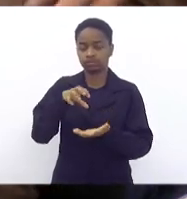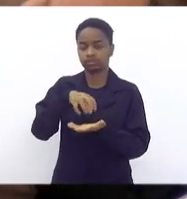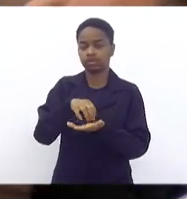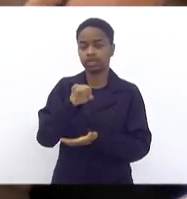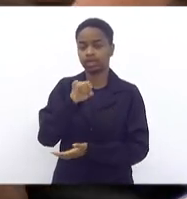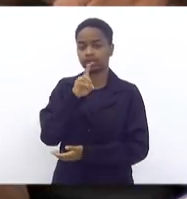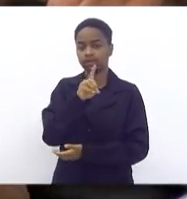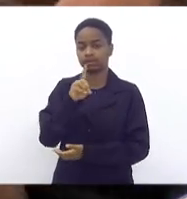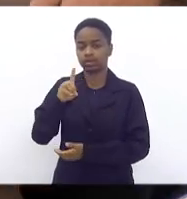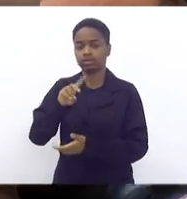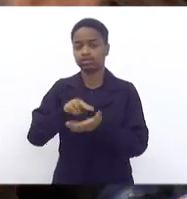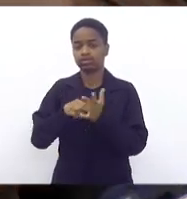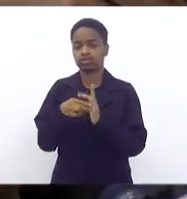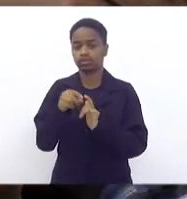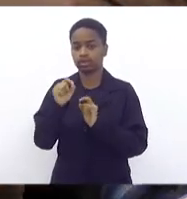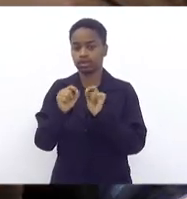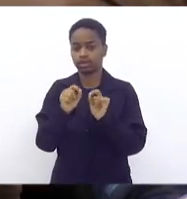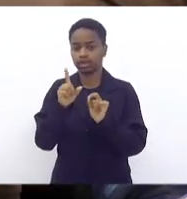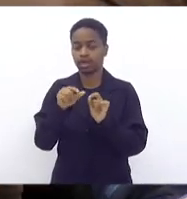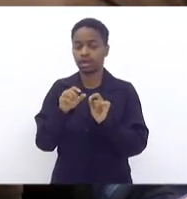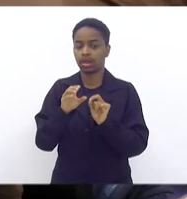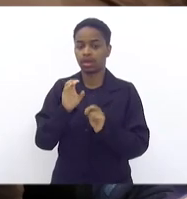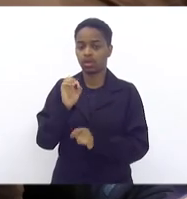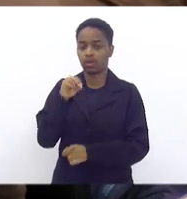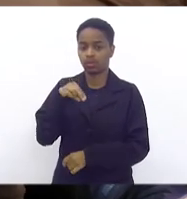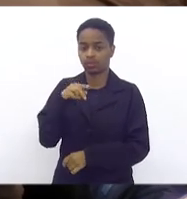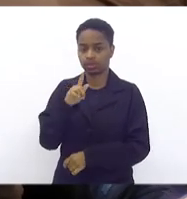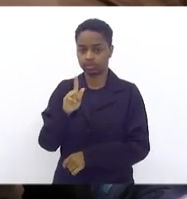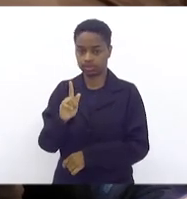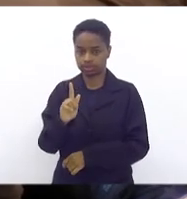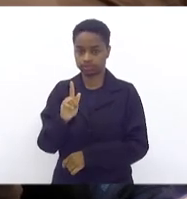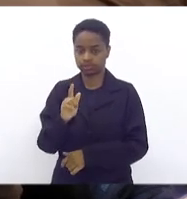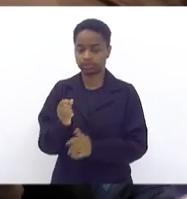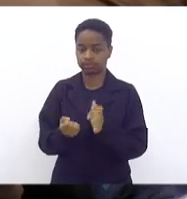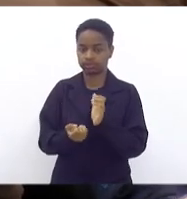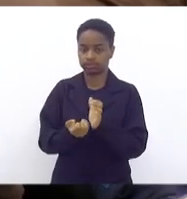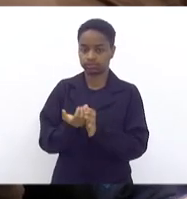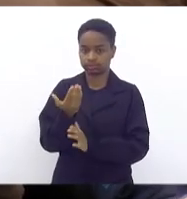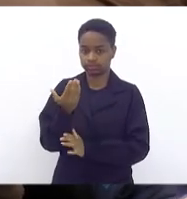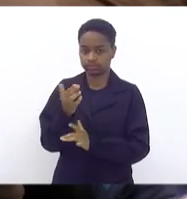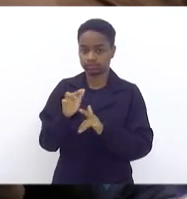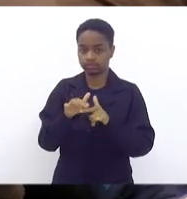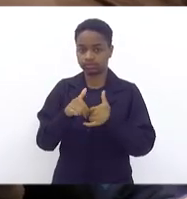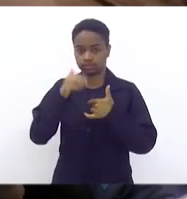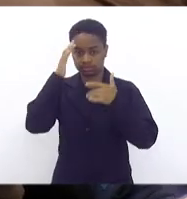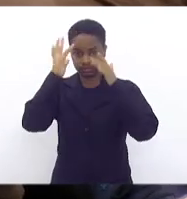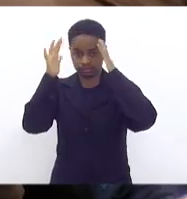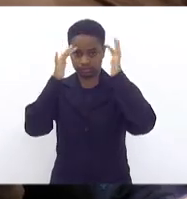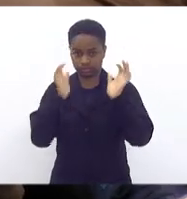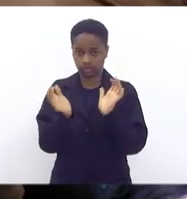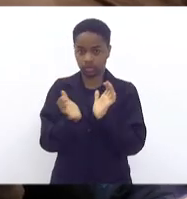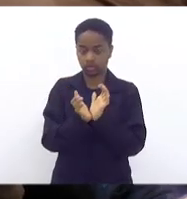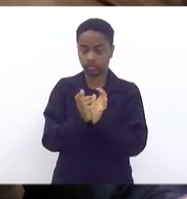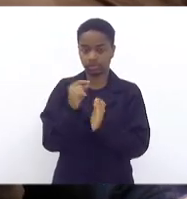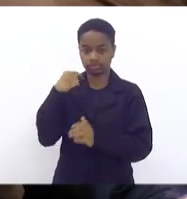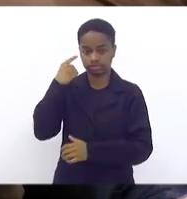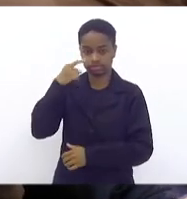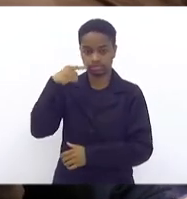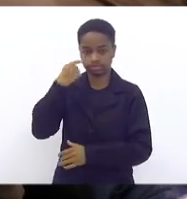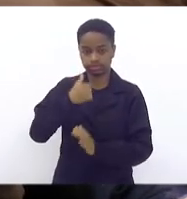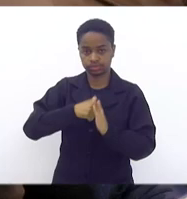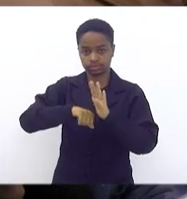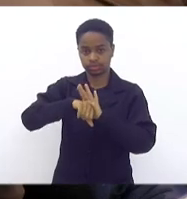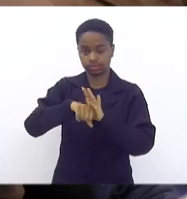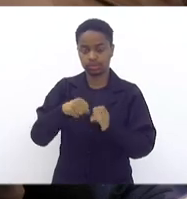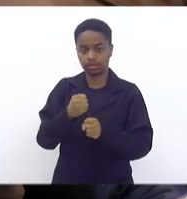Né o iddd é uma organização não governamental que surgiu a partir do idealismo de um grupo de advogados criminais no